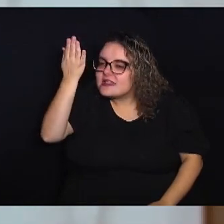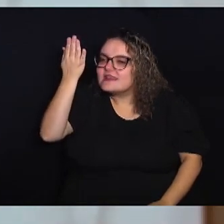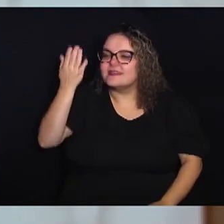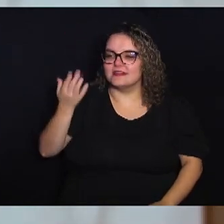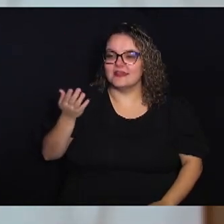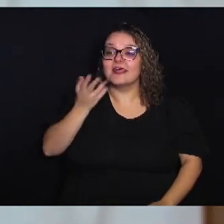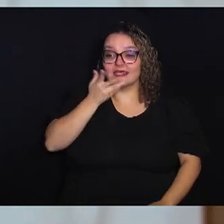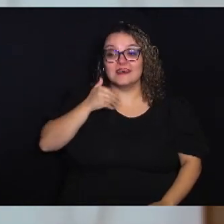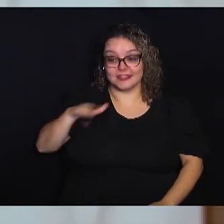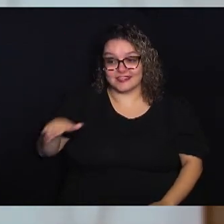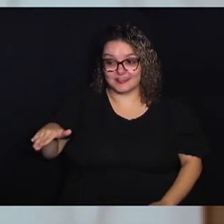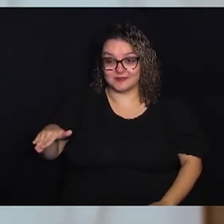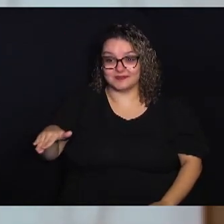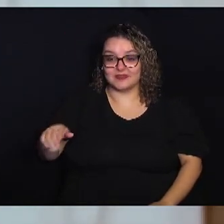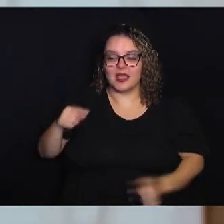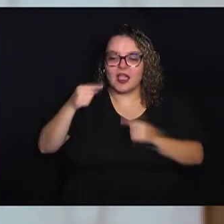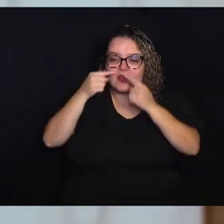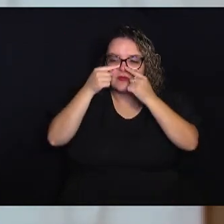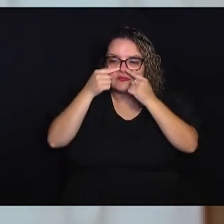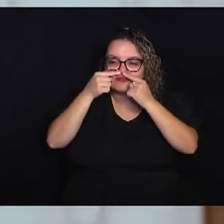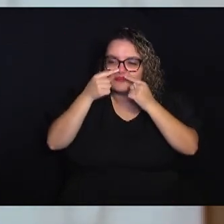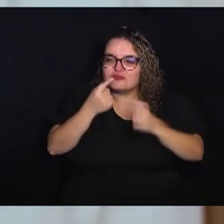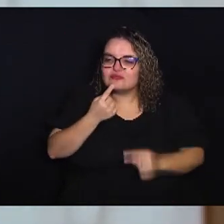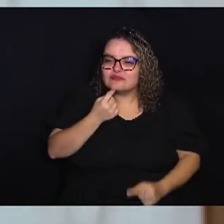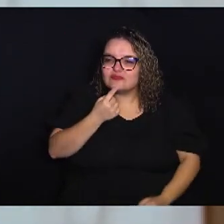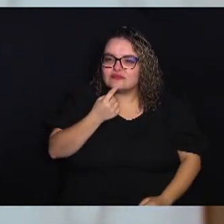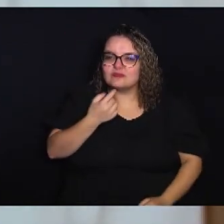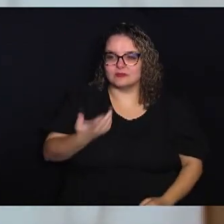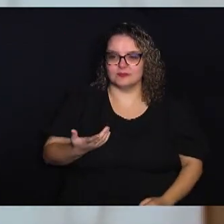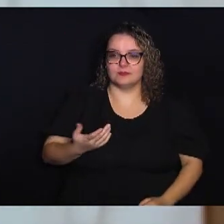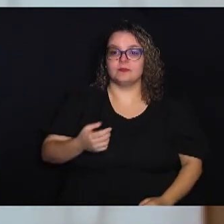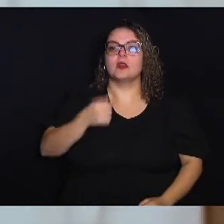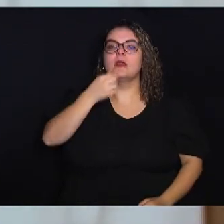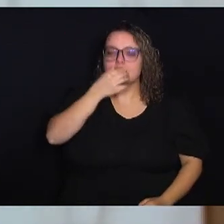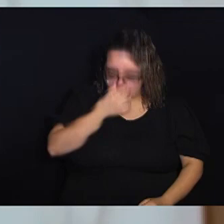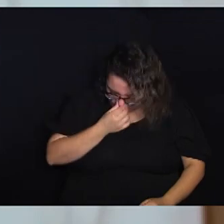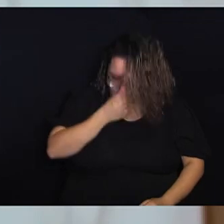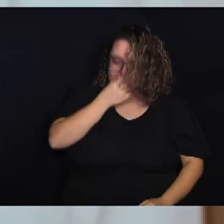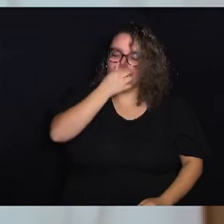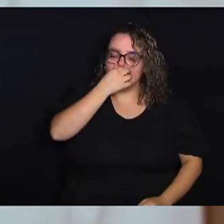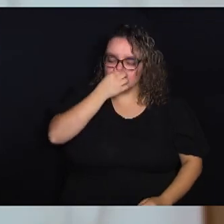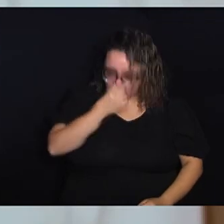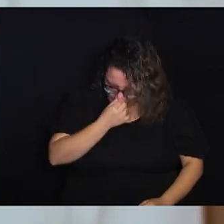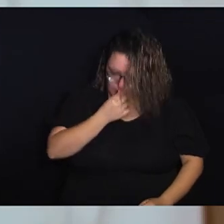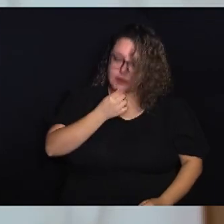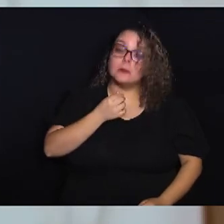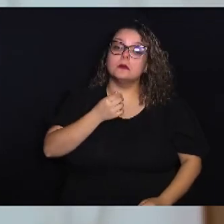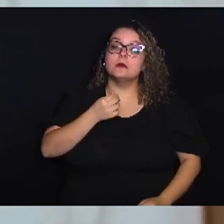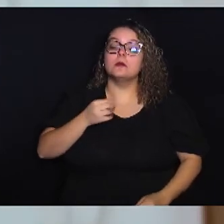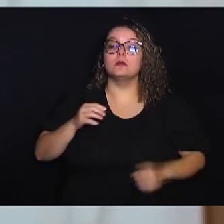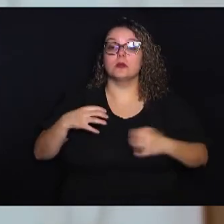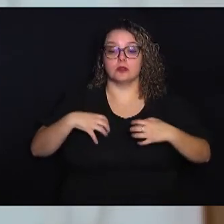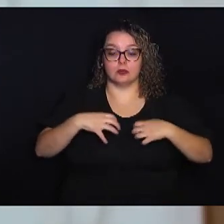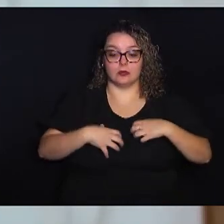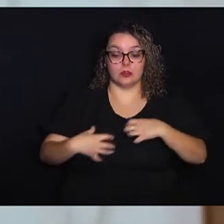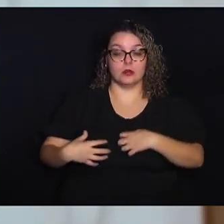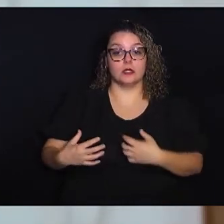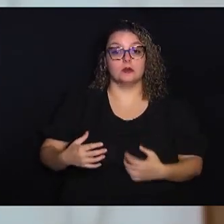nariz para cima, fica com aquela marquinha. A pessoa tem espirros, porque o organismo está entendendo que está